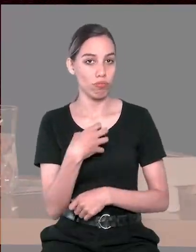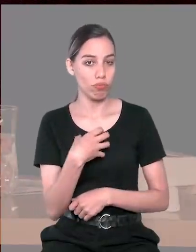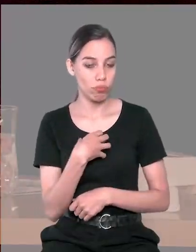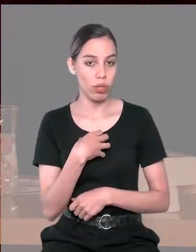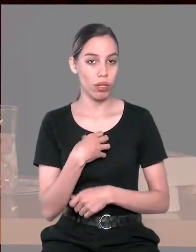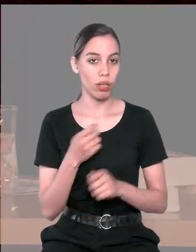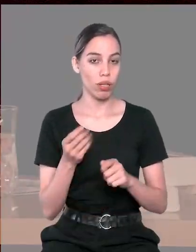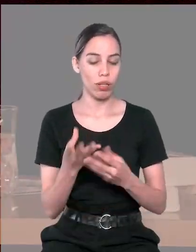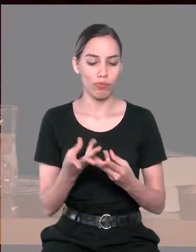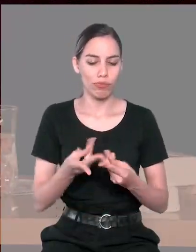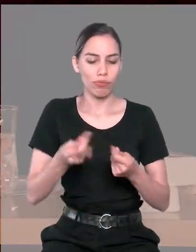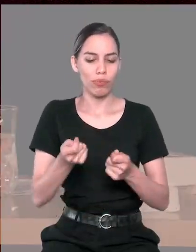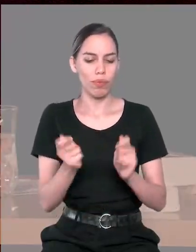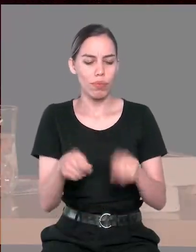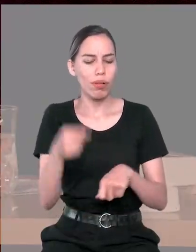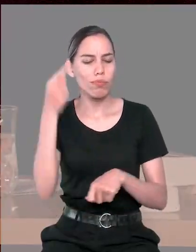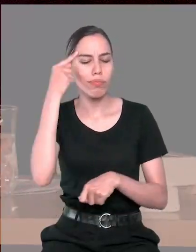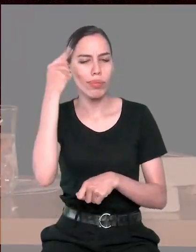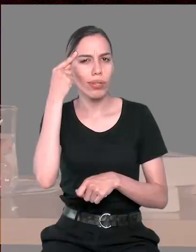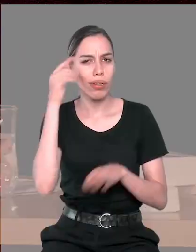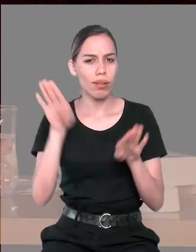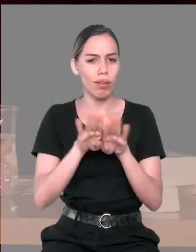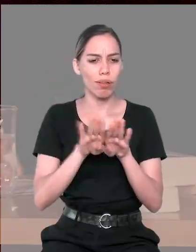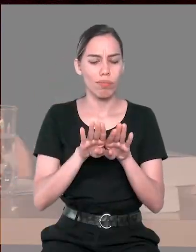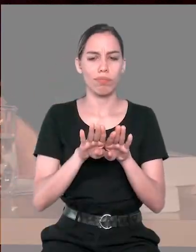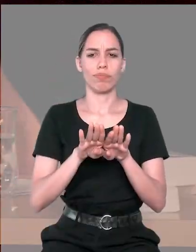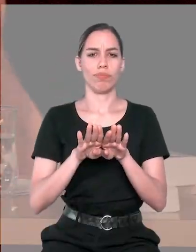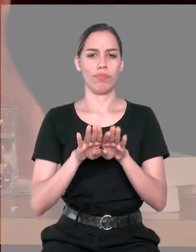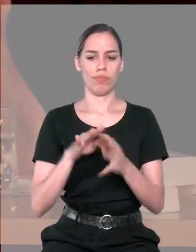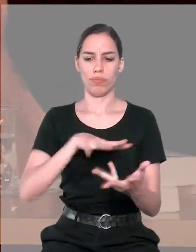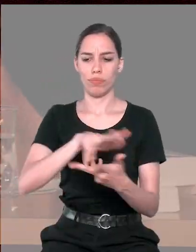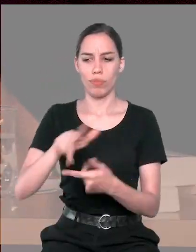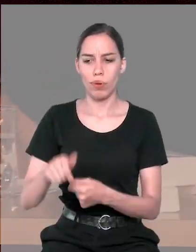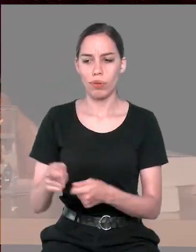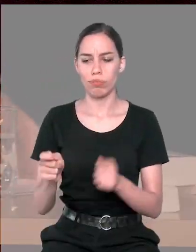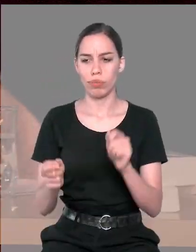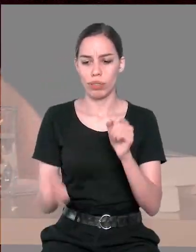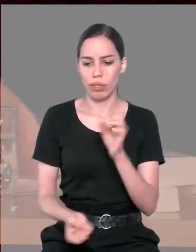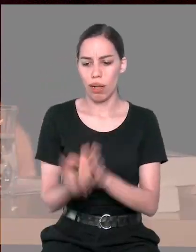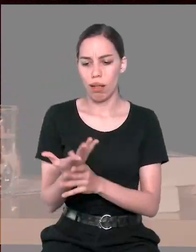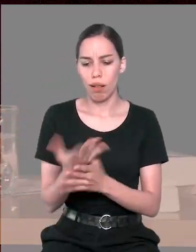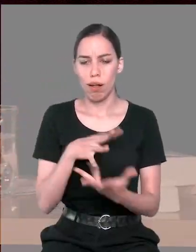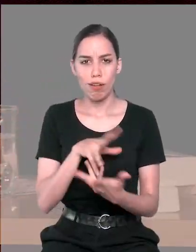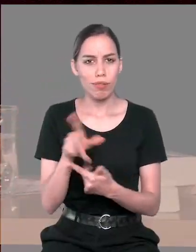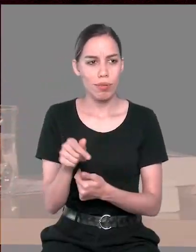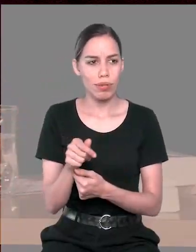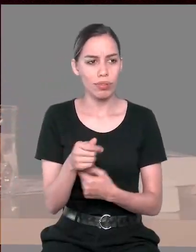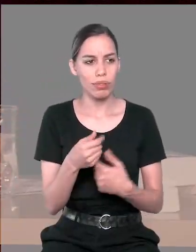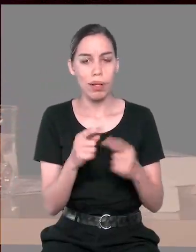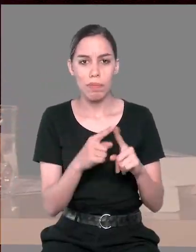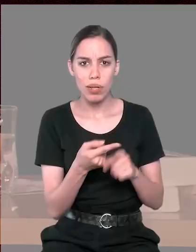sensíveis, possibilidades de pensamento, possibilidades diferentes de interpretação de mundo, possibilidades diferentes de fabricação de mundos, que o